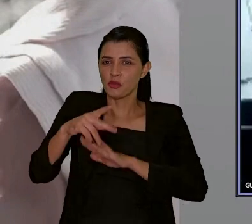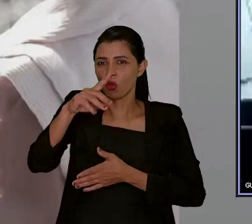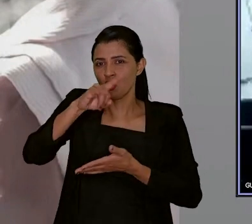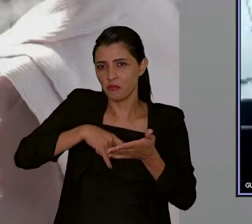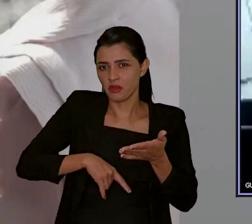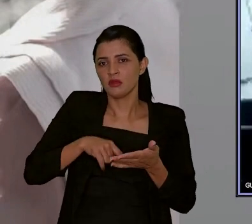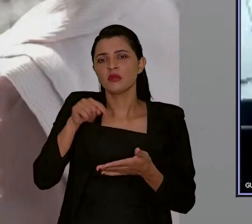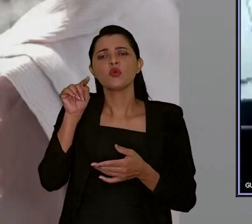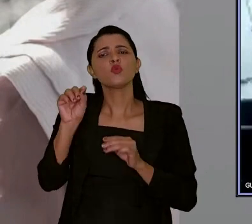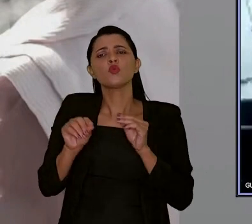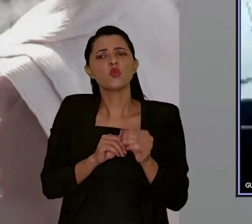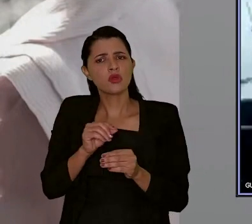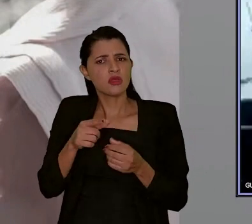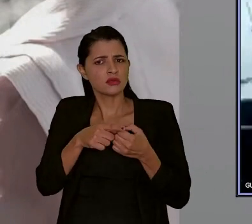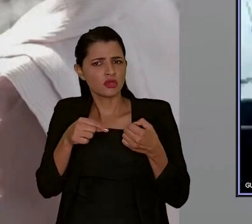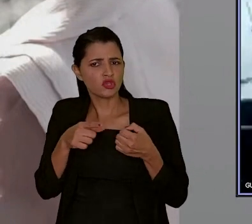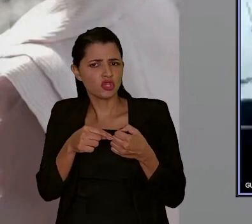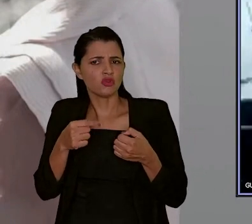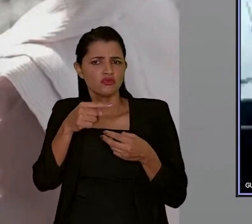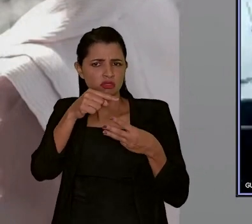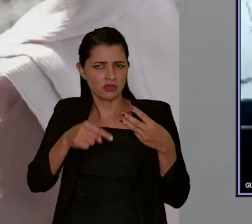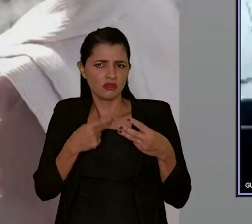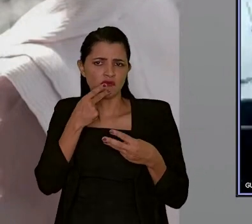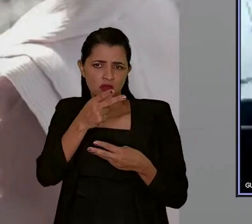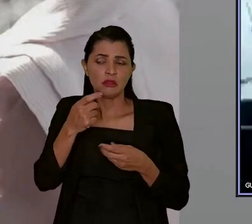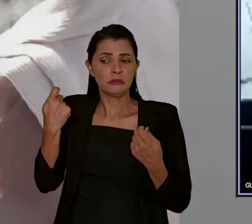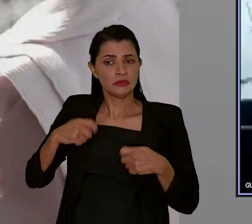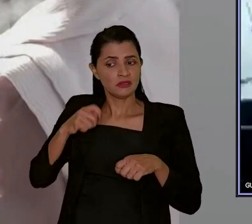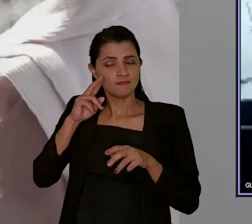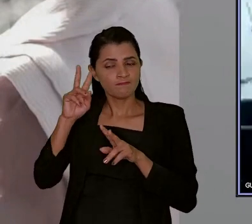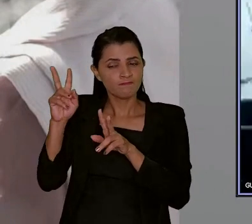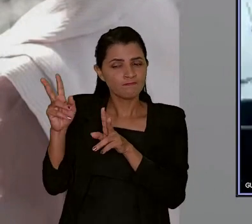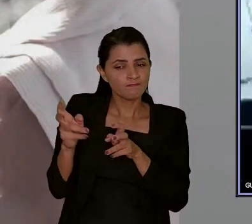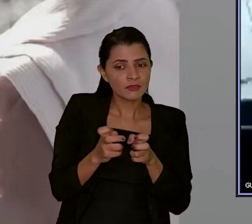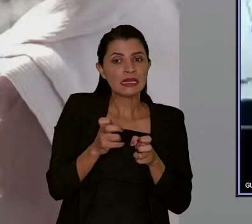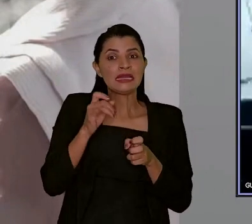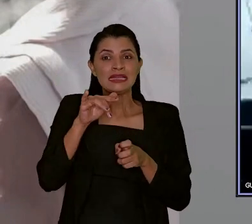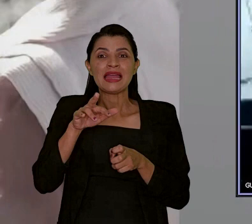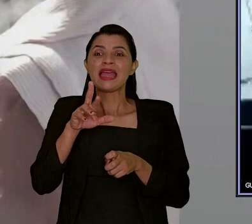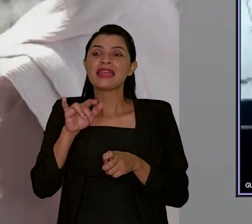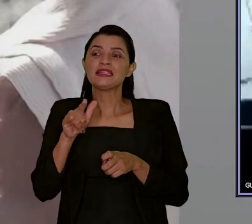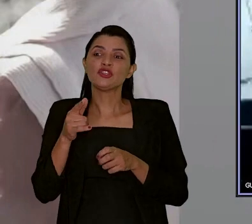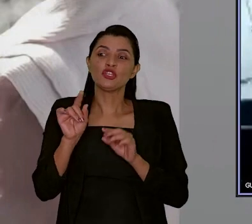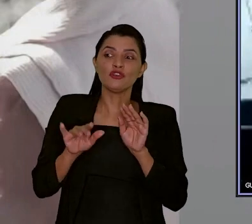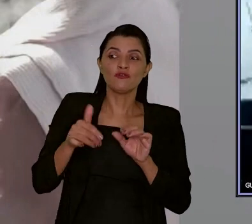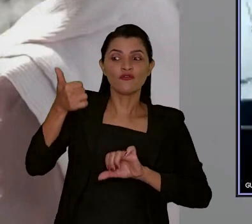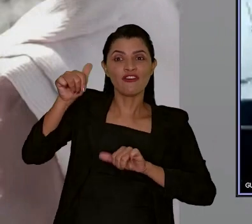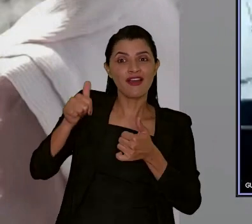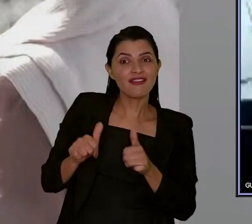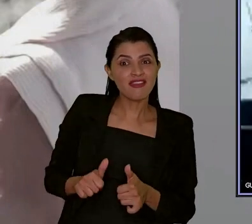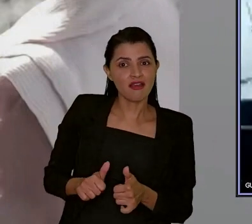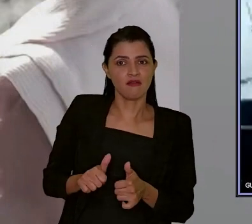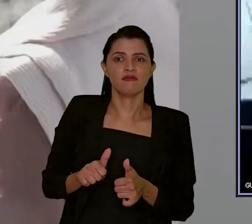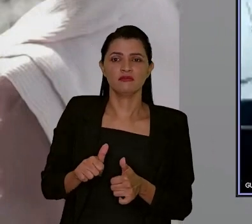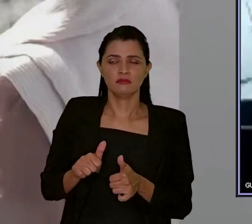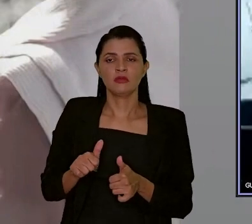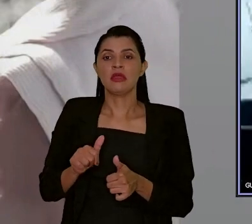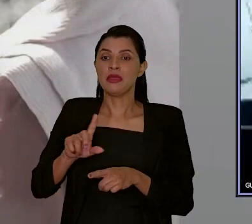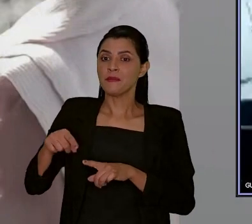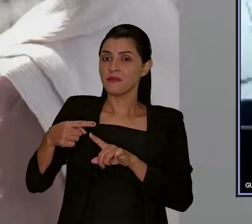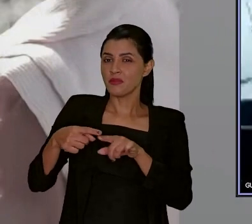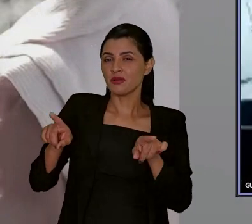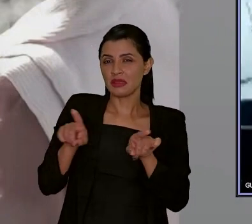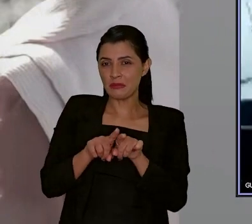devem ser interpretadas de modo restritivo e, mais do que isso, de acordo com alguns